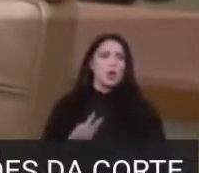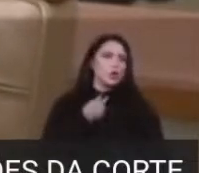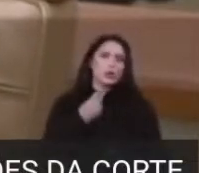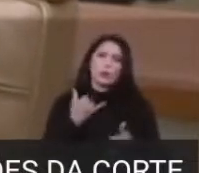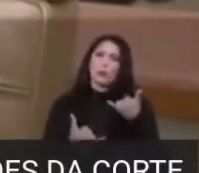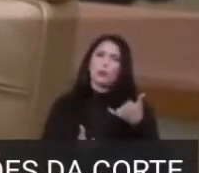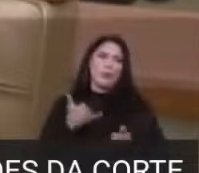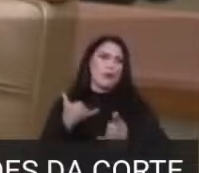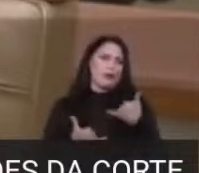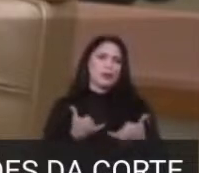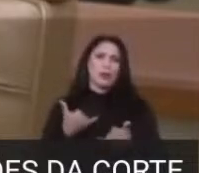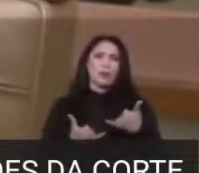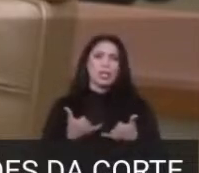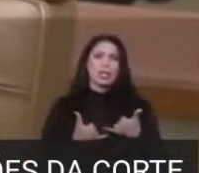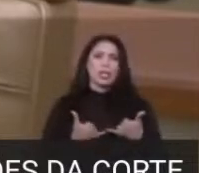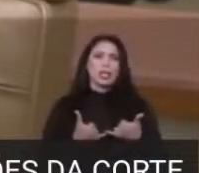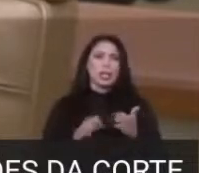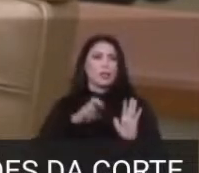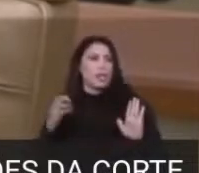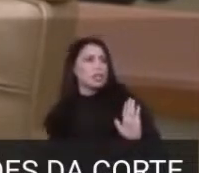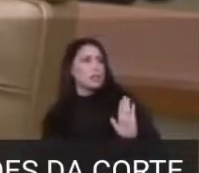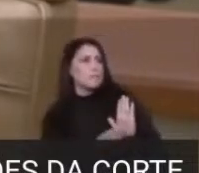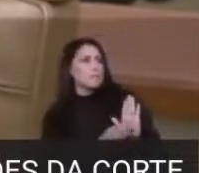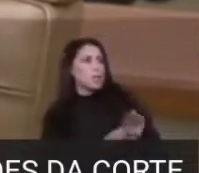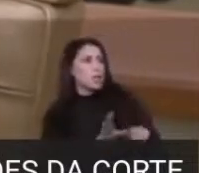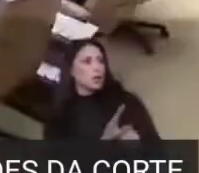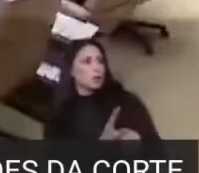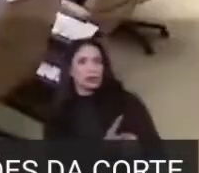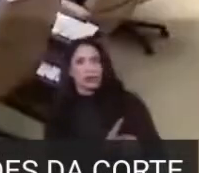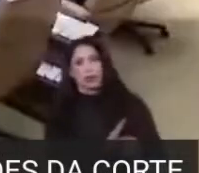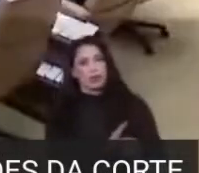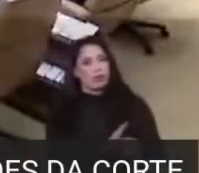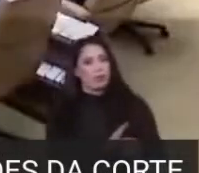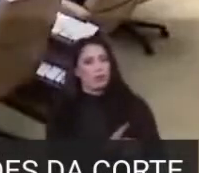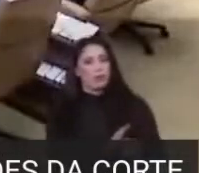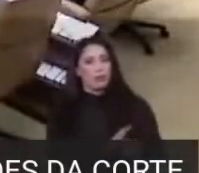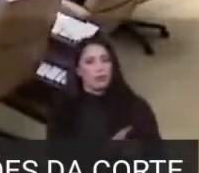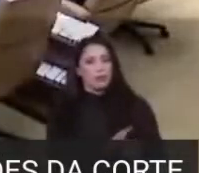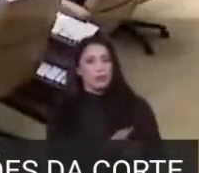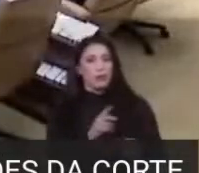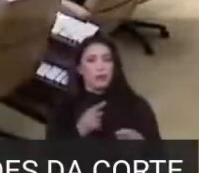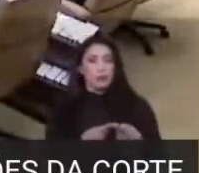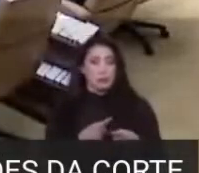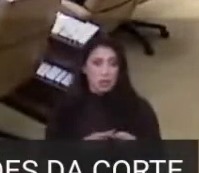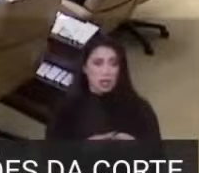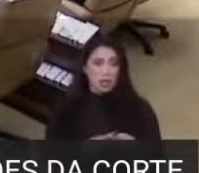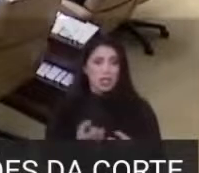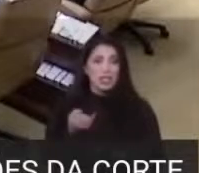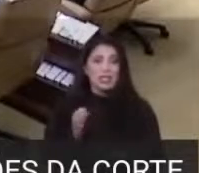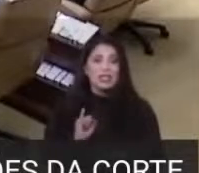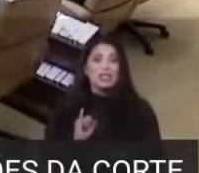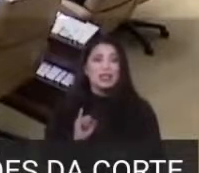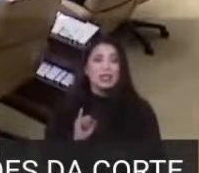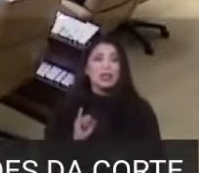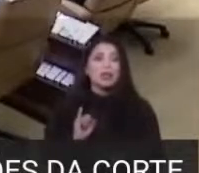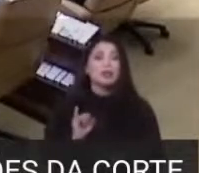Não se pode brincar de fazer emenda constitucional, porque senão a gente